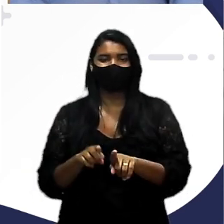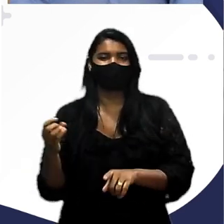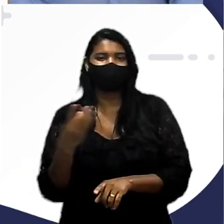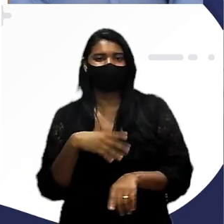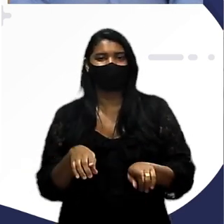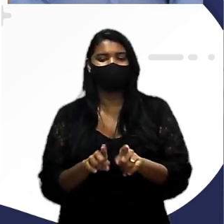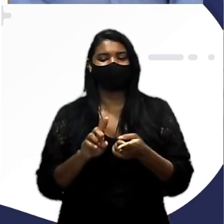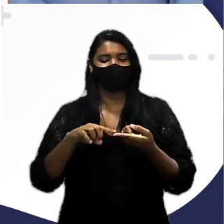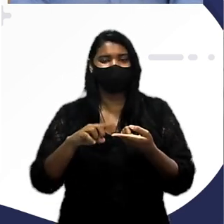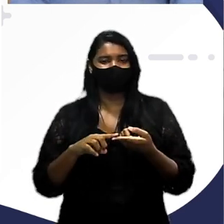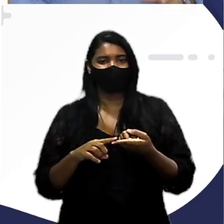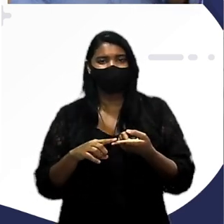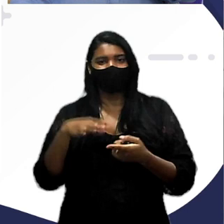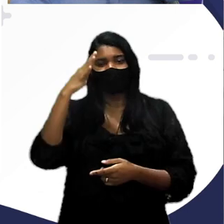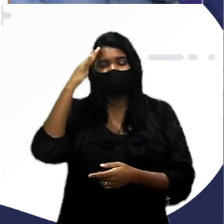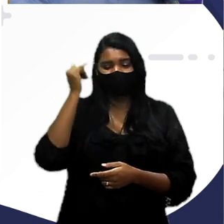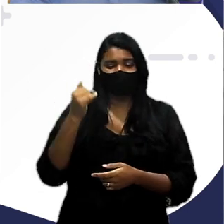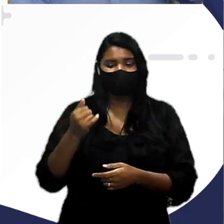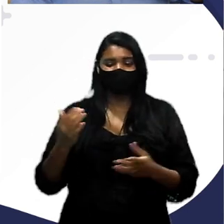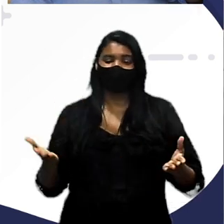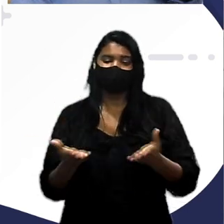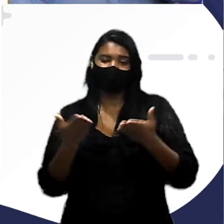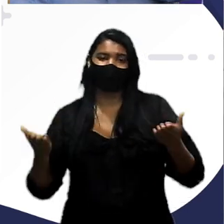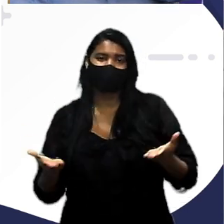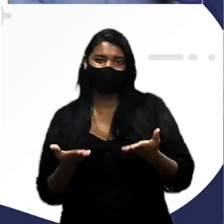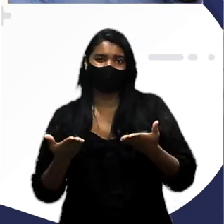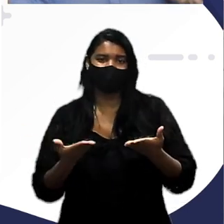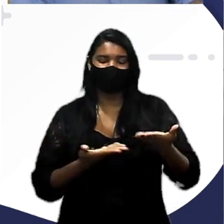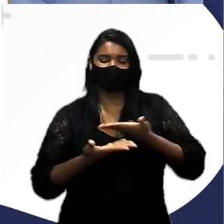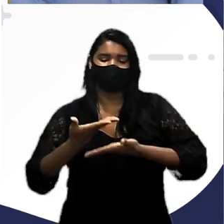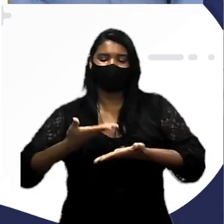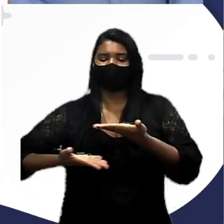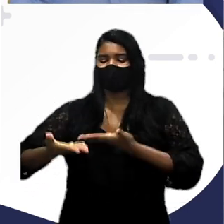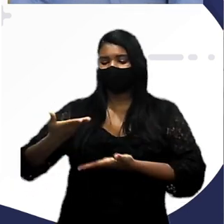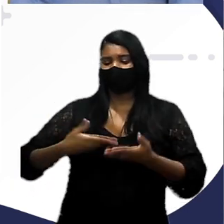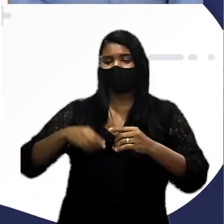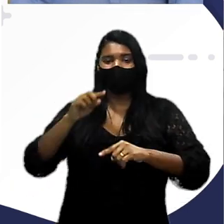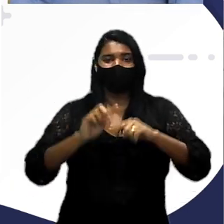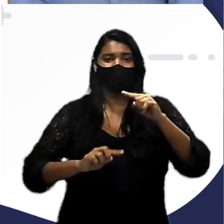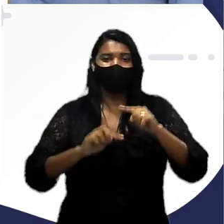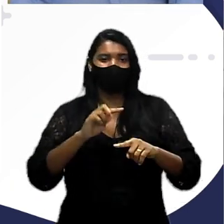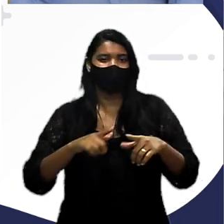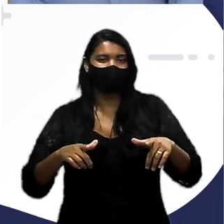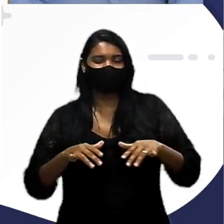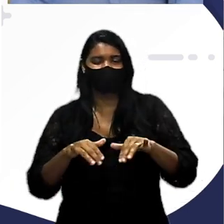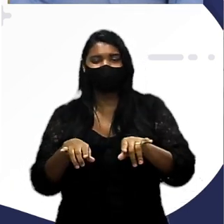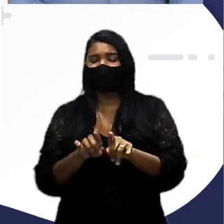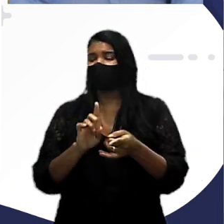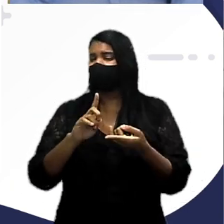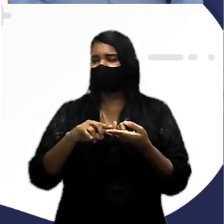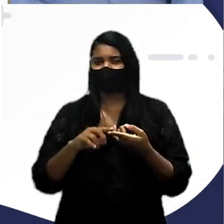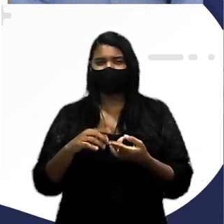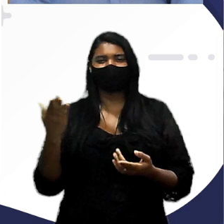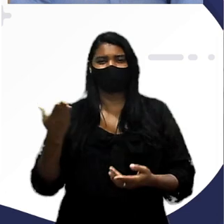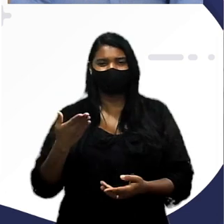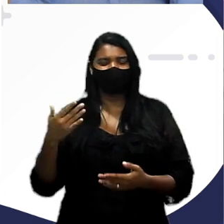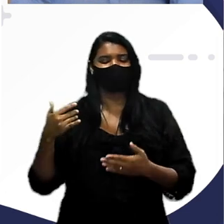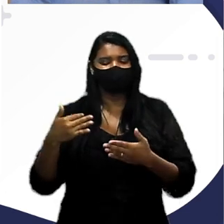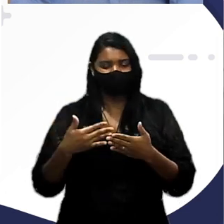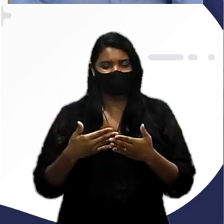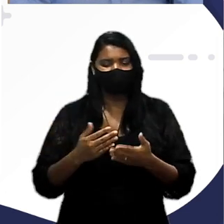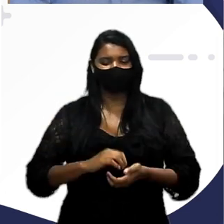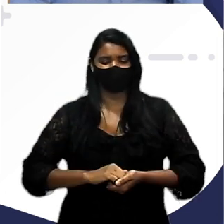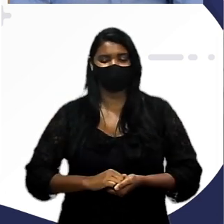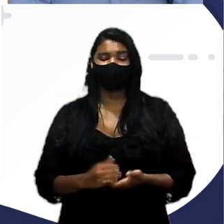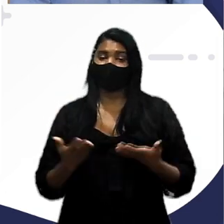quando eles descobriam, eles promoviam trocas de produtos, de mercadorias, faziam já esse processo meio